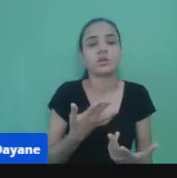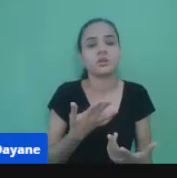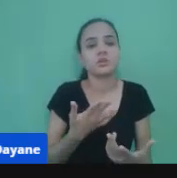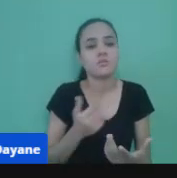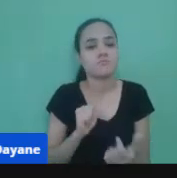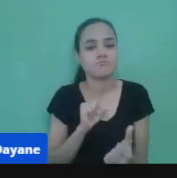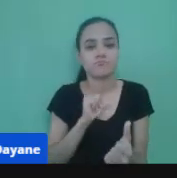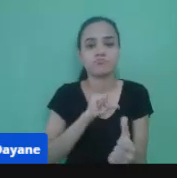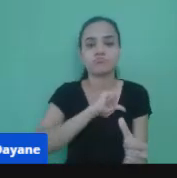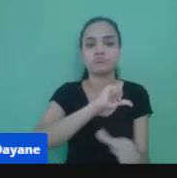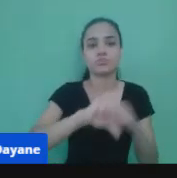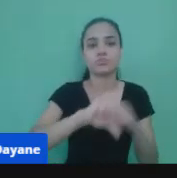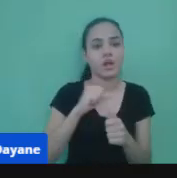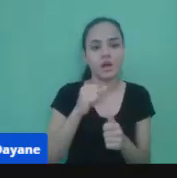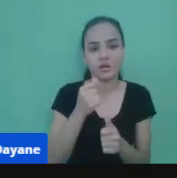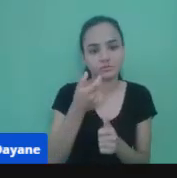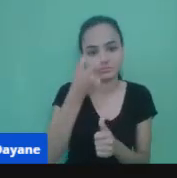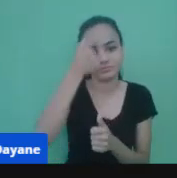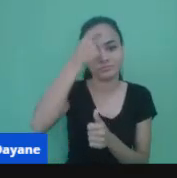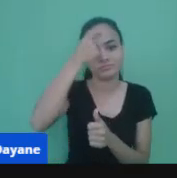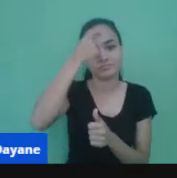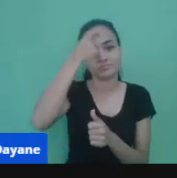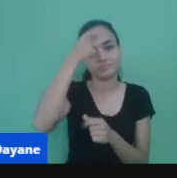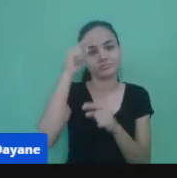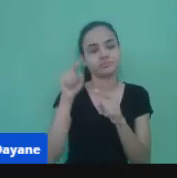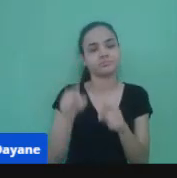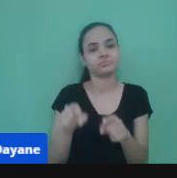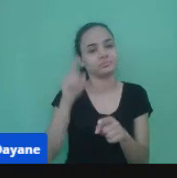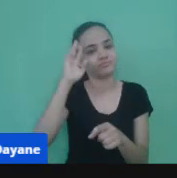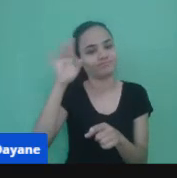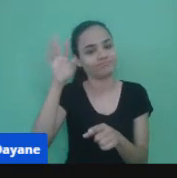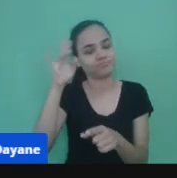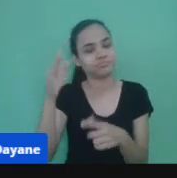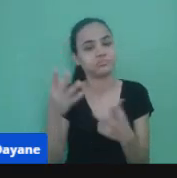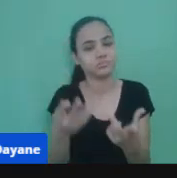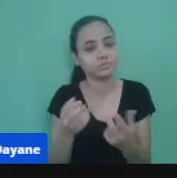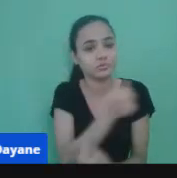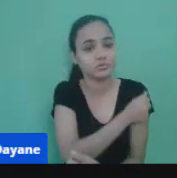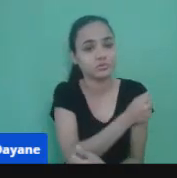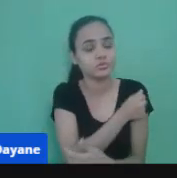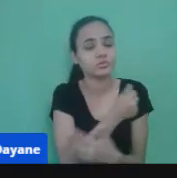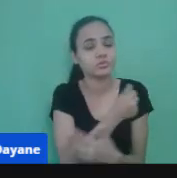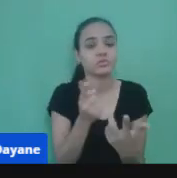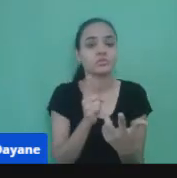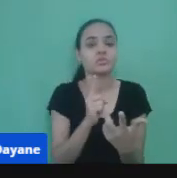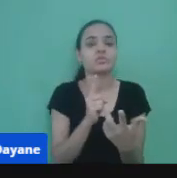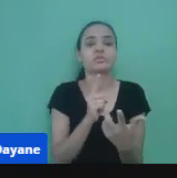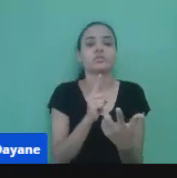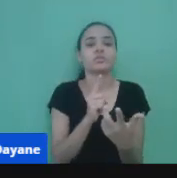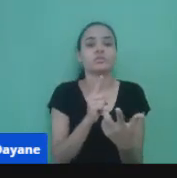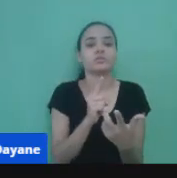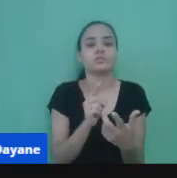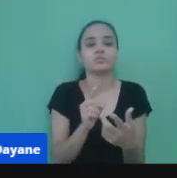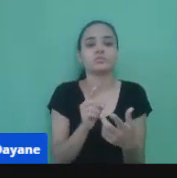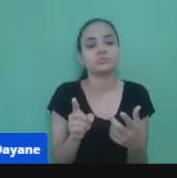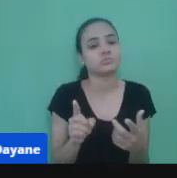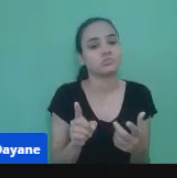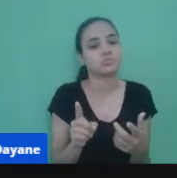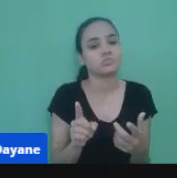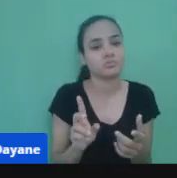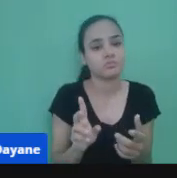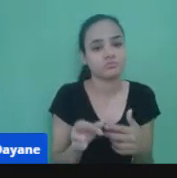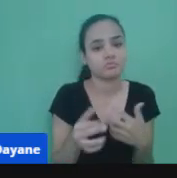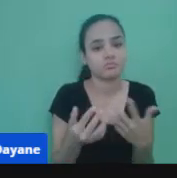tá? E não são todos que vão se sensibilizar e não são todos que vão se ressignificar a partir dos conteúdos, mas a